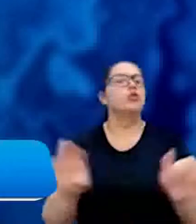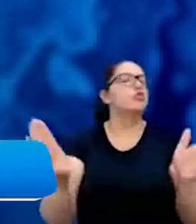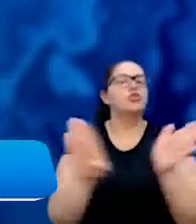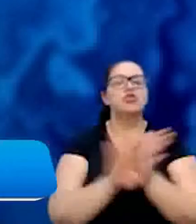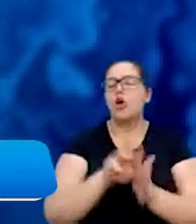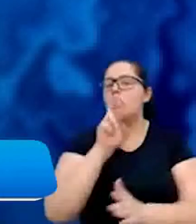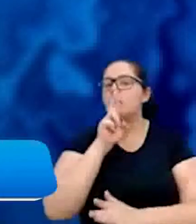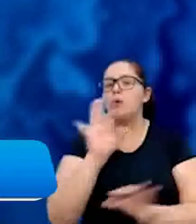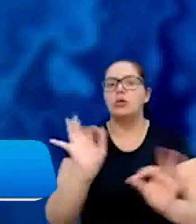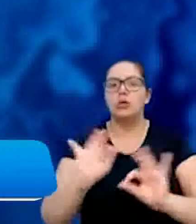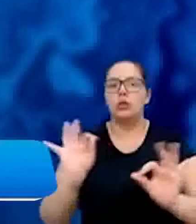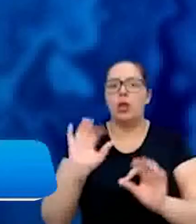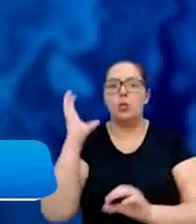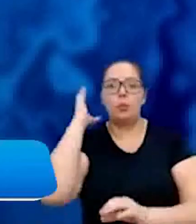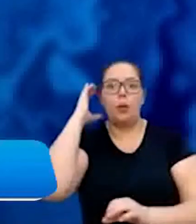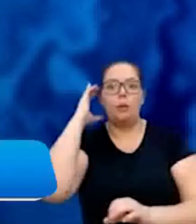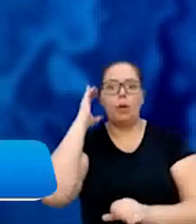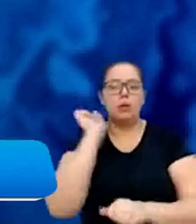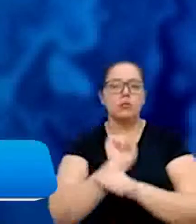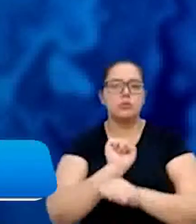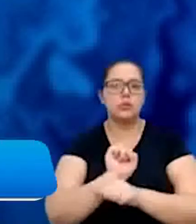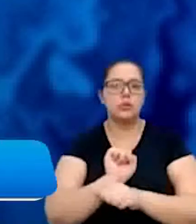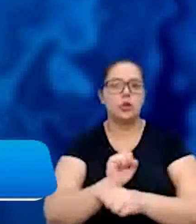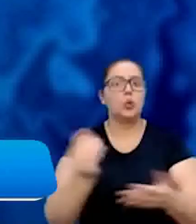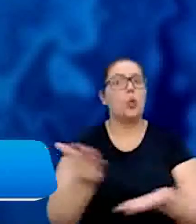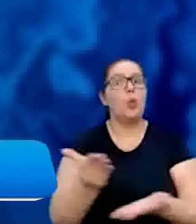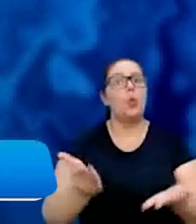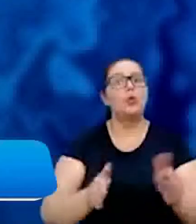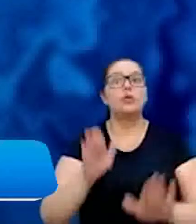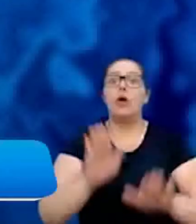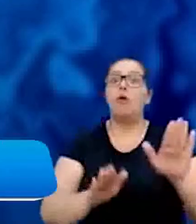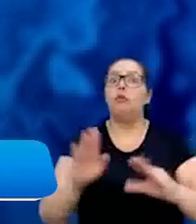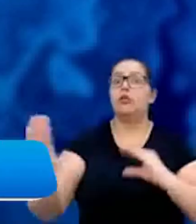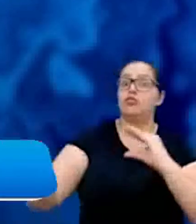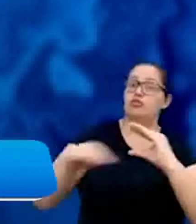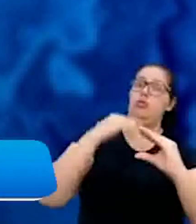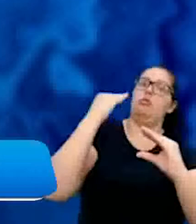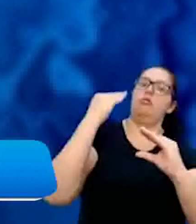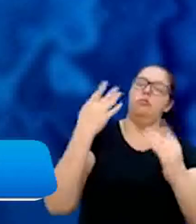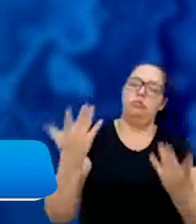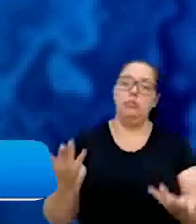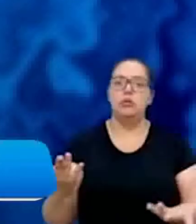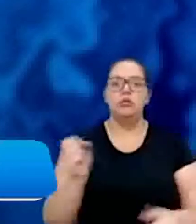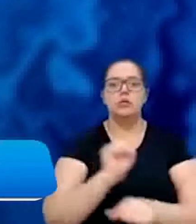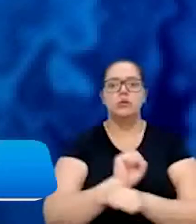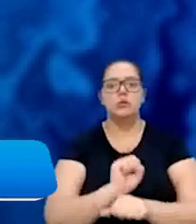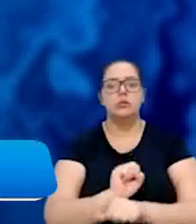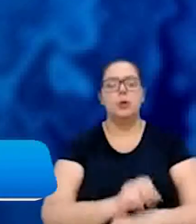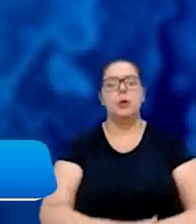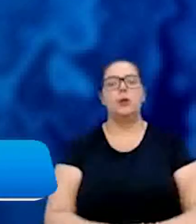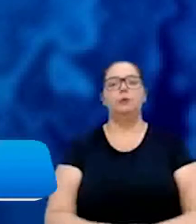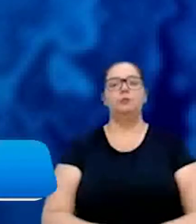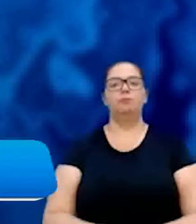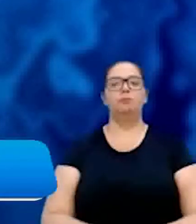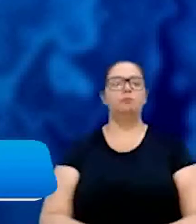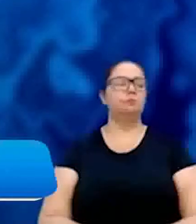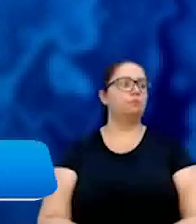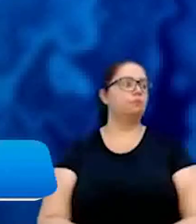nem domingo, na verdade, nós não recebemos. Hoje, a perspectiva é que nós recebamos aí o resultado de bastante